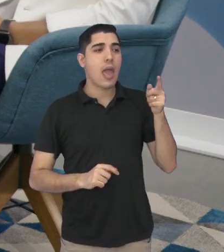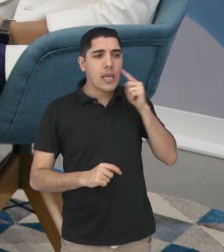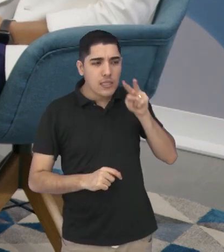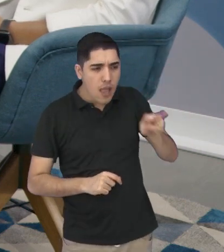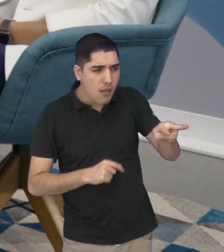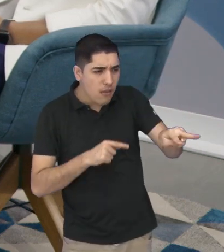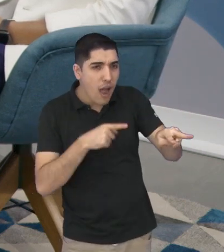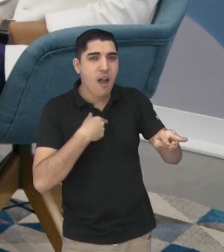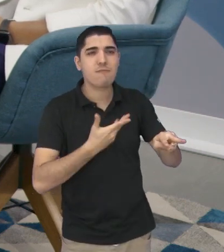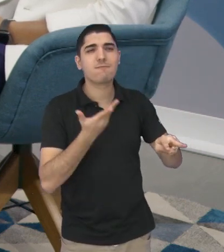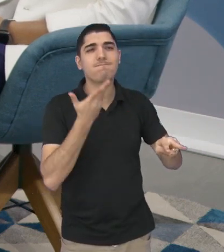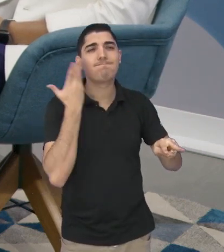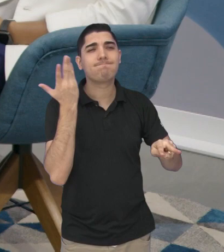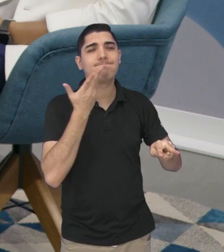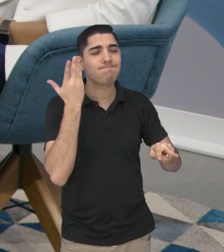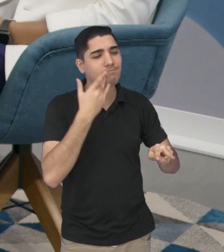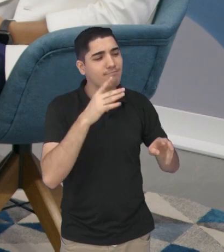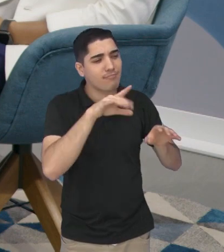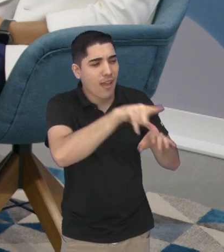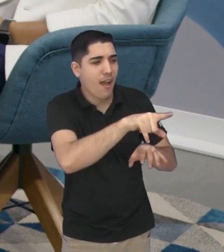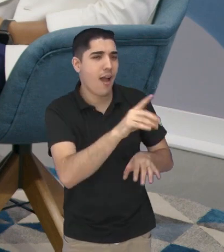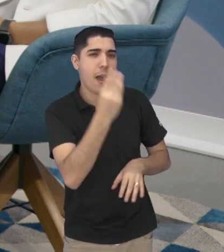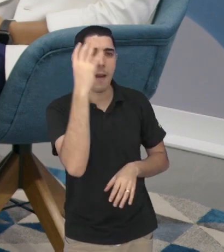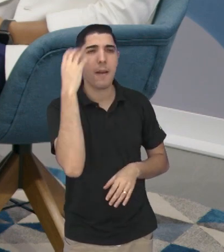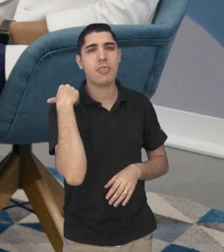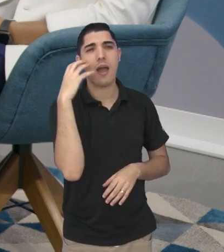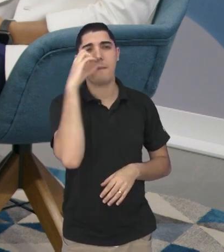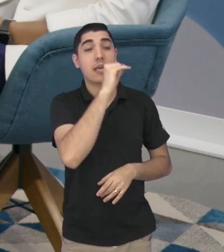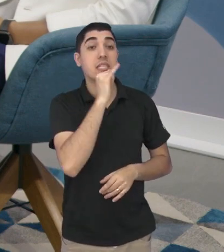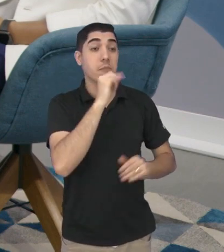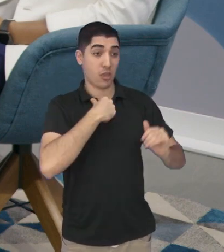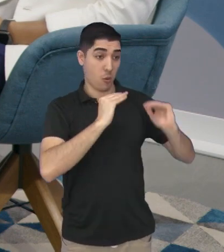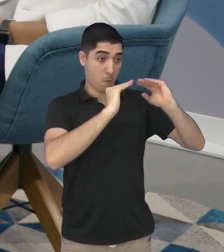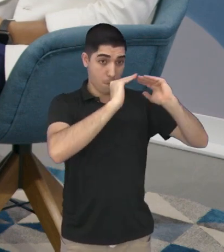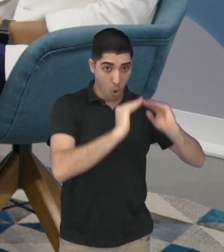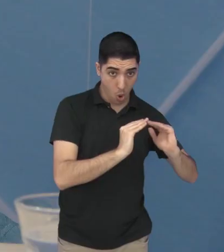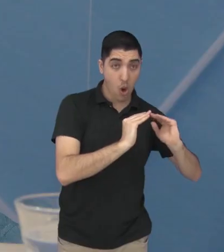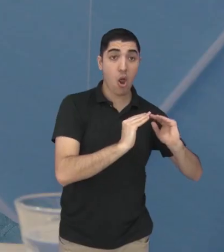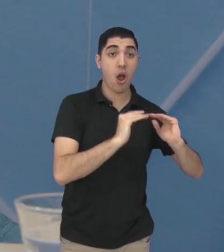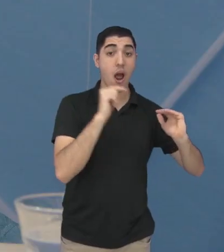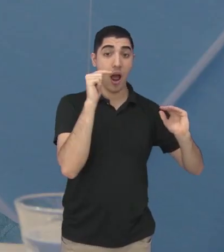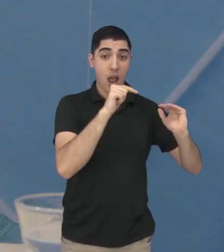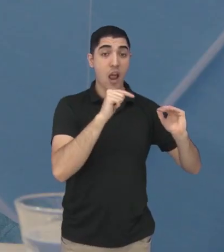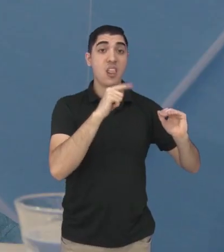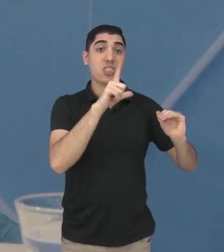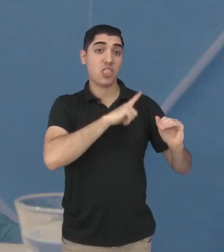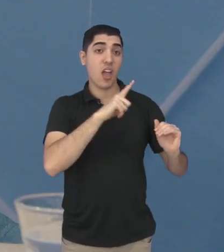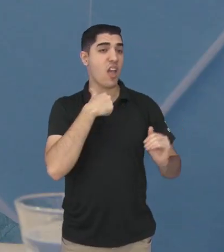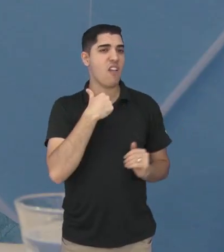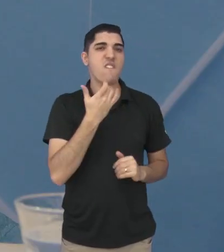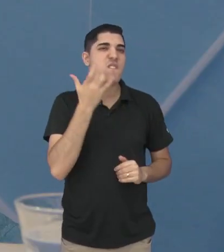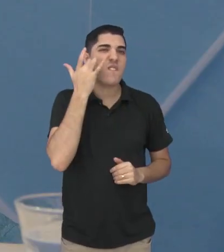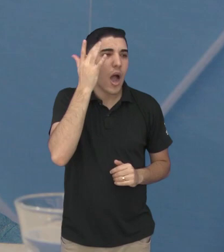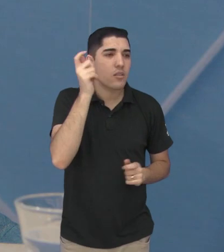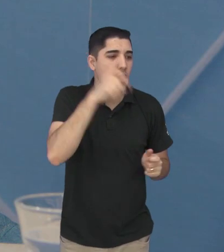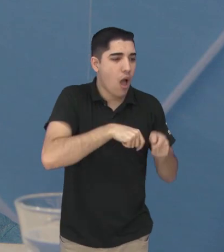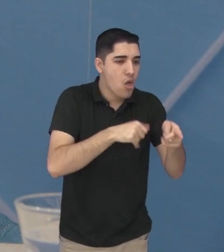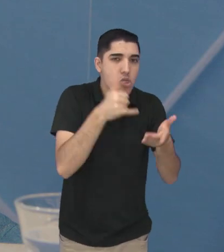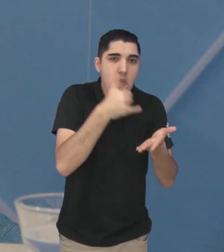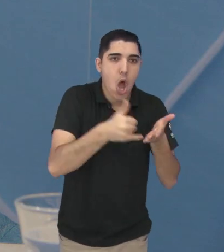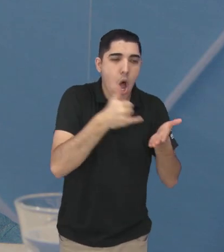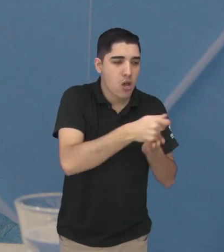acesso. Então, se eu estou numa casa, ou se eu moro num lugar onde eu tenho acesso fácil à